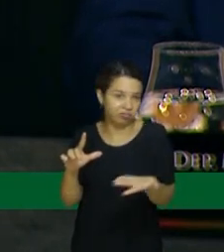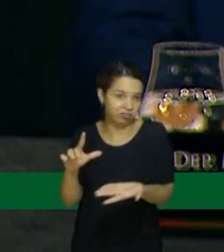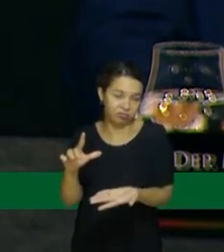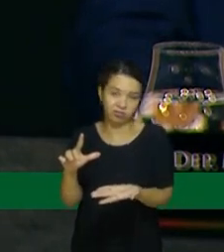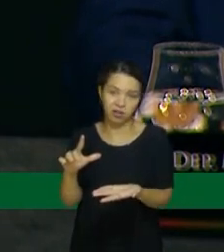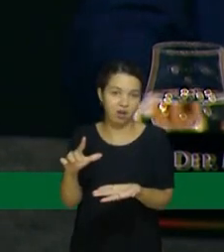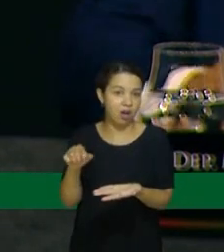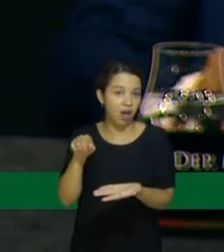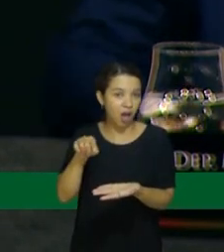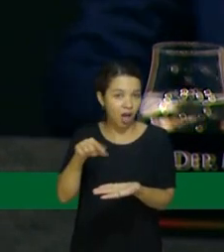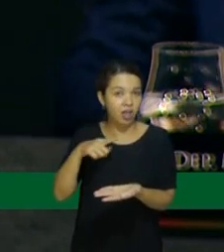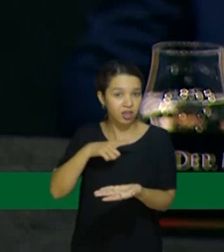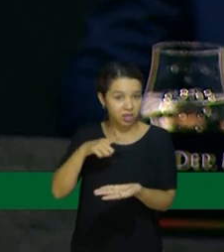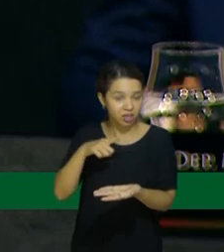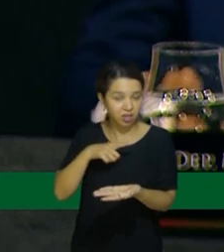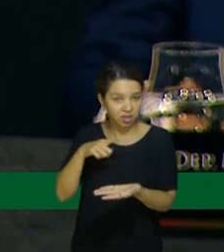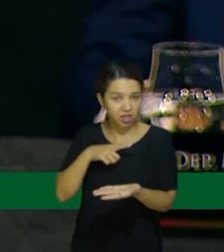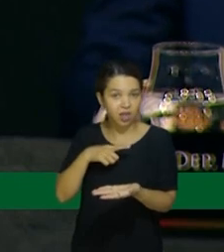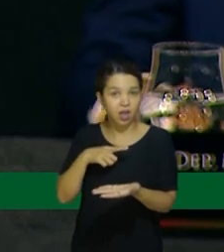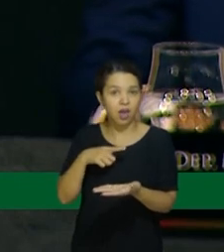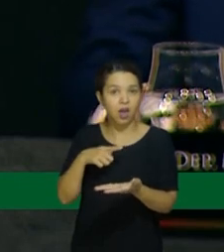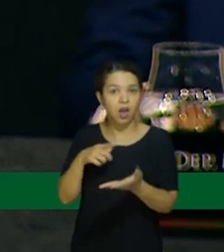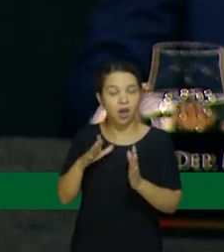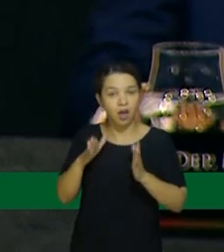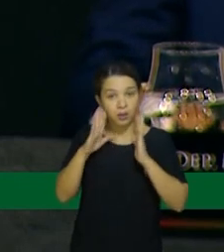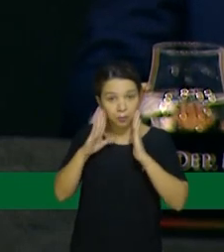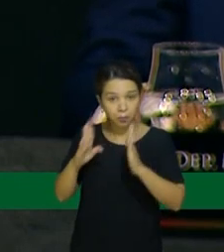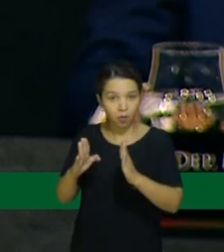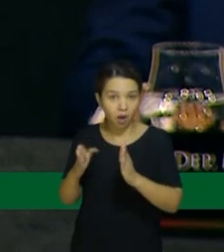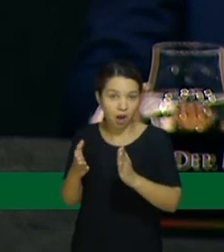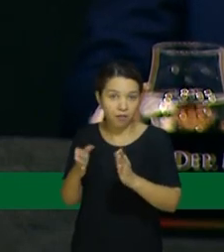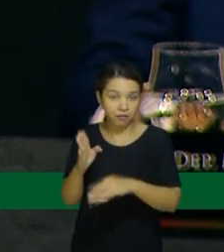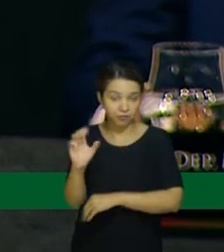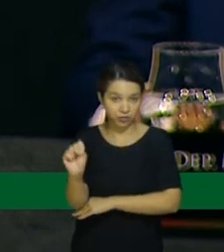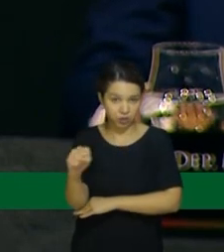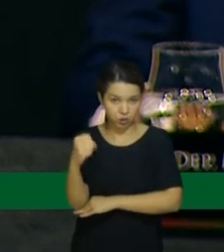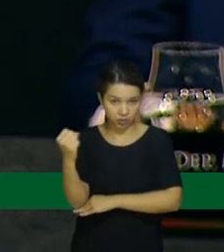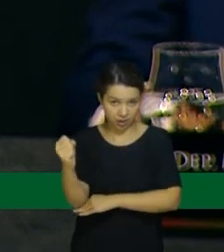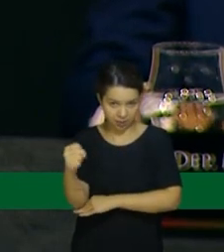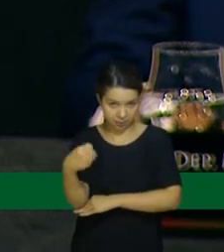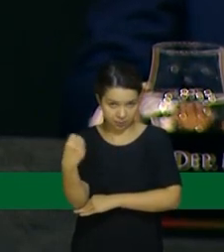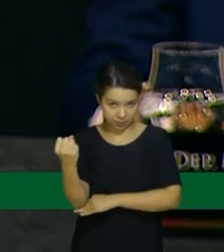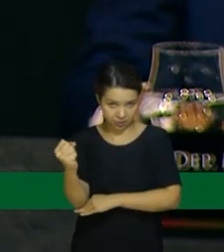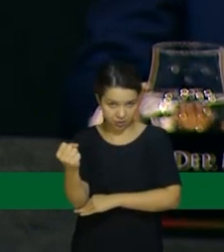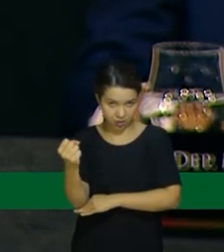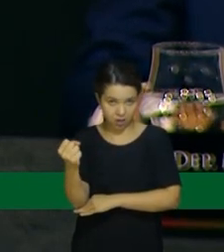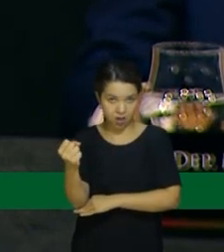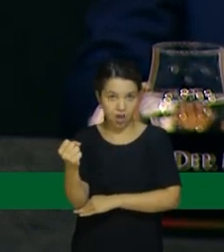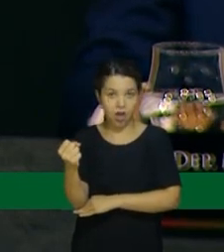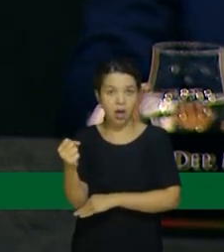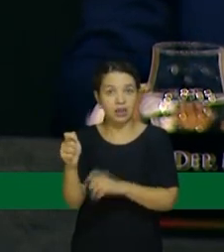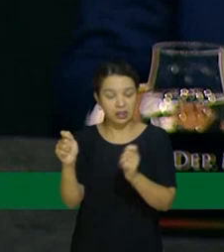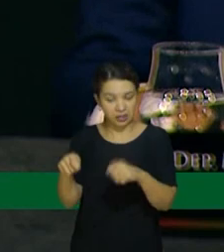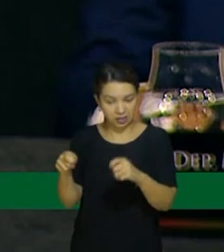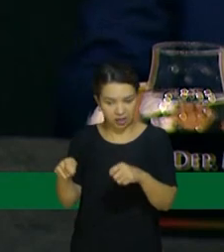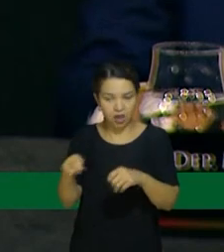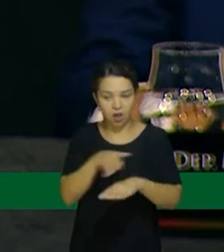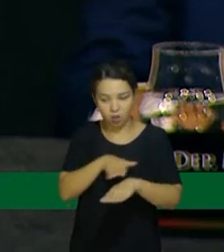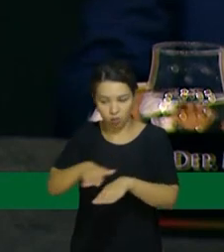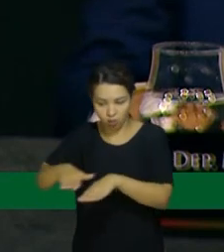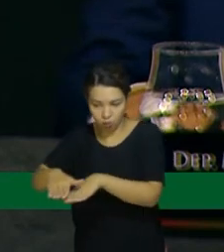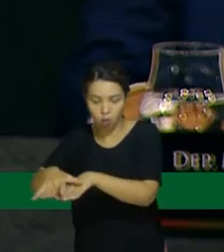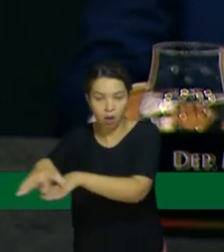tem um porta a porta para fisioterapia mas a a pessoa que não faz esse trajeto ela não tem